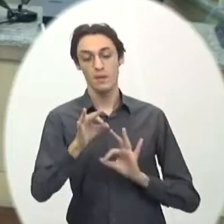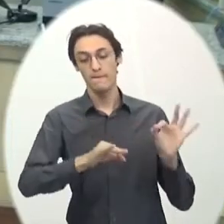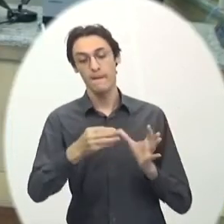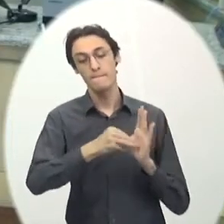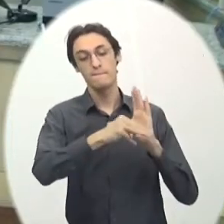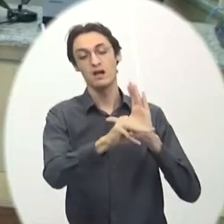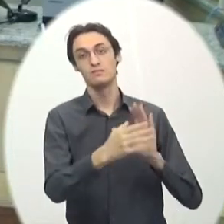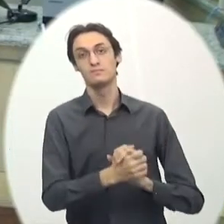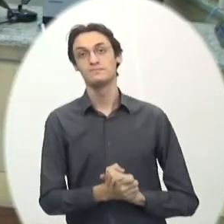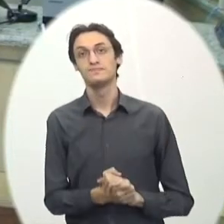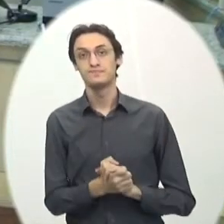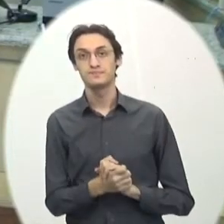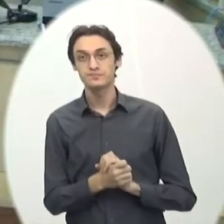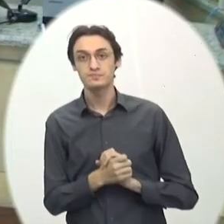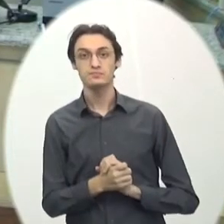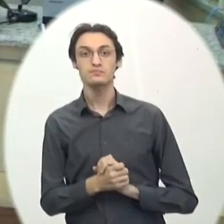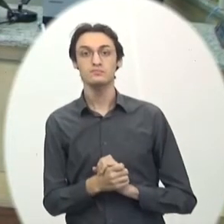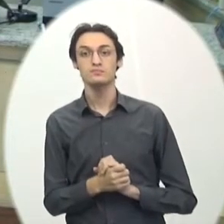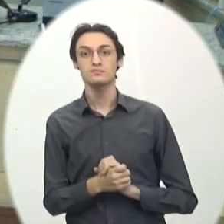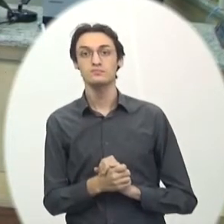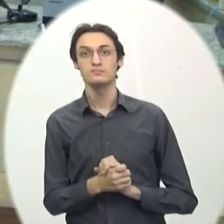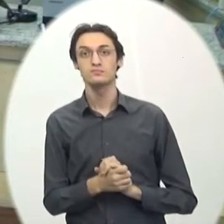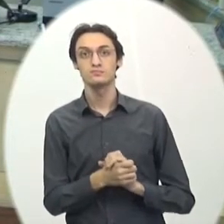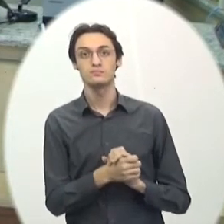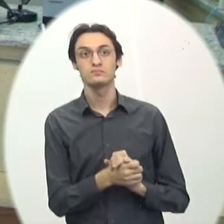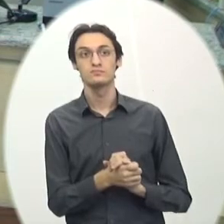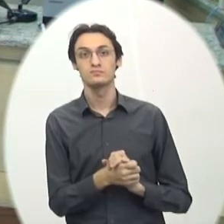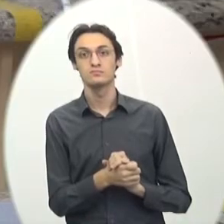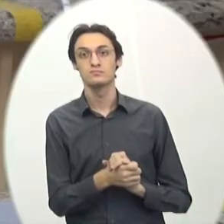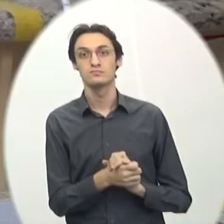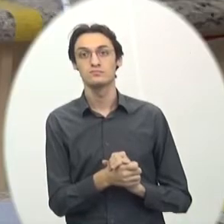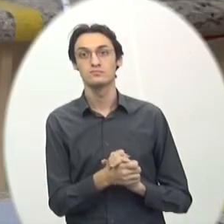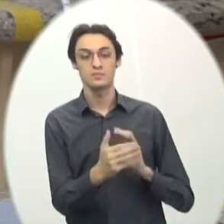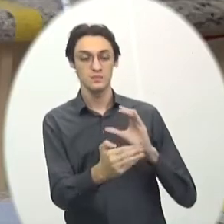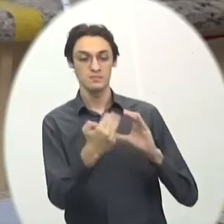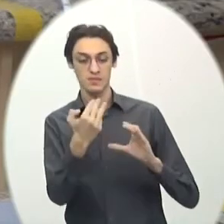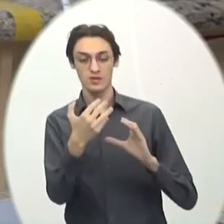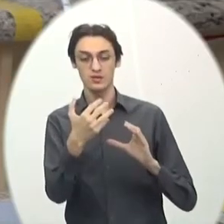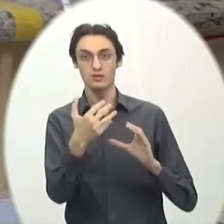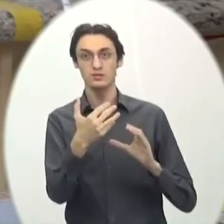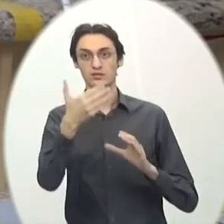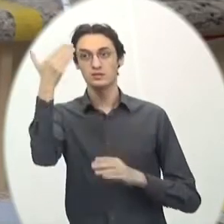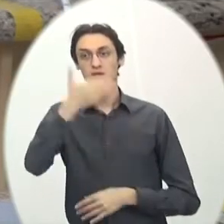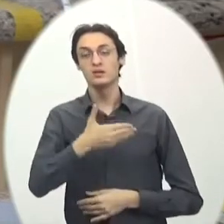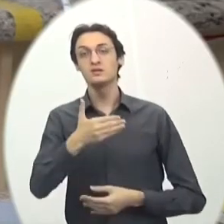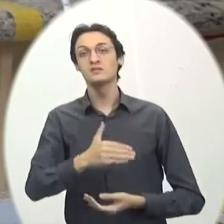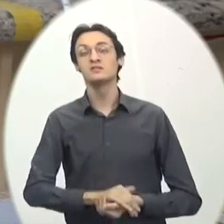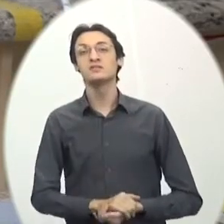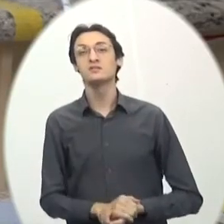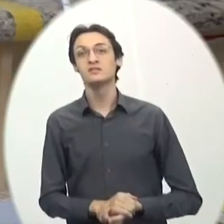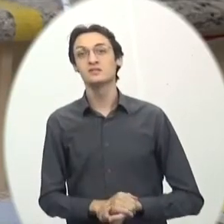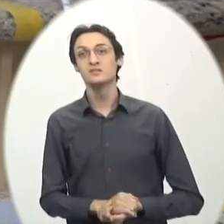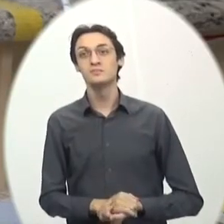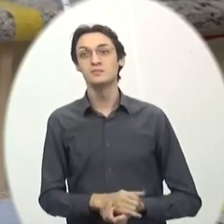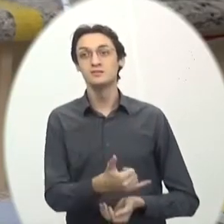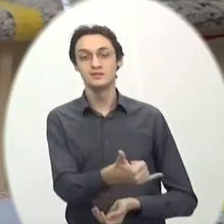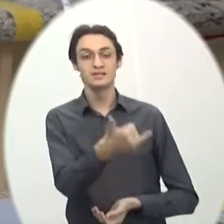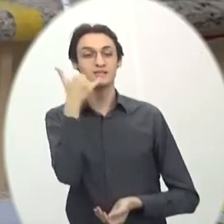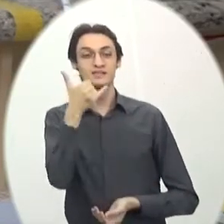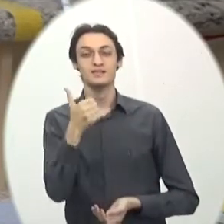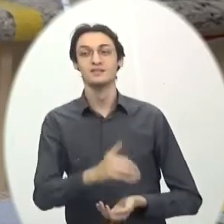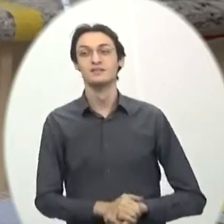O e-mail, só queria deixar claro, o e-mail foi por telefone. Não tenho nenhum e-mail comprovando isso. Basicamente foi telefone. Ligação.